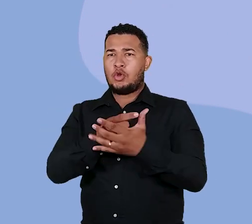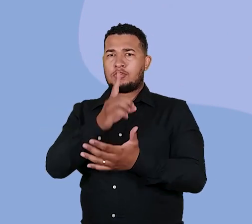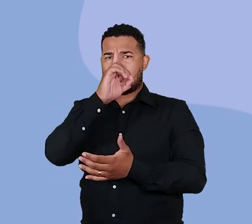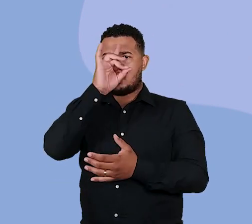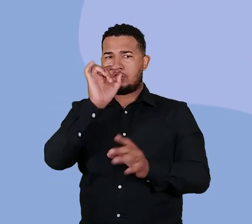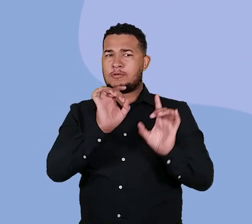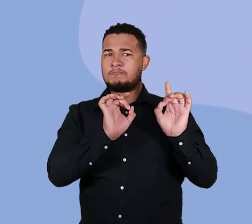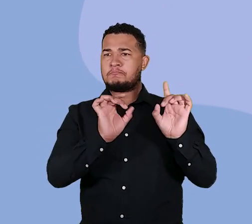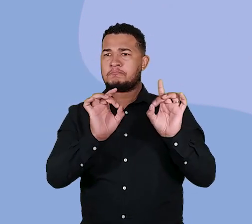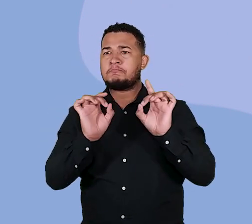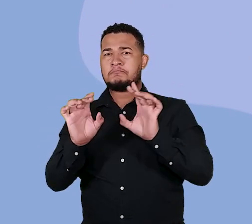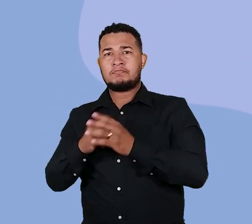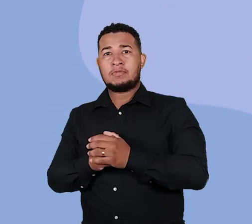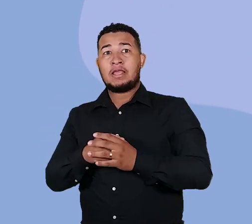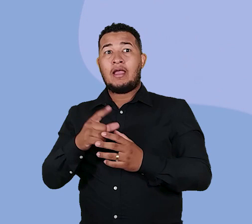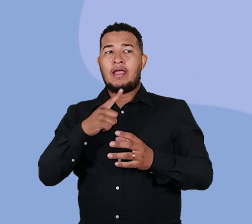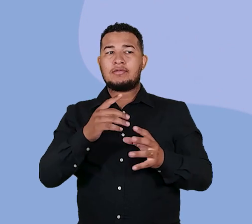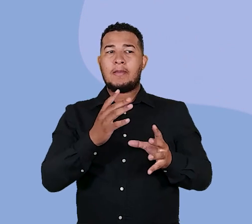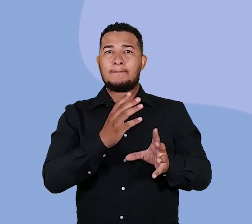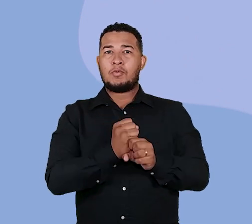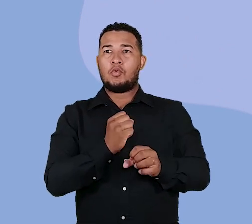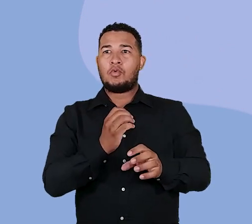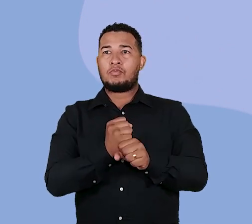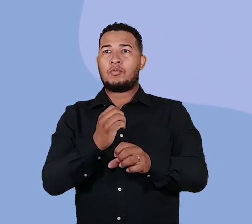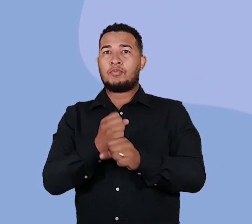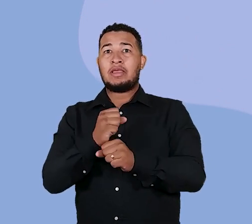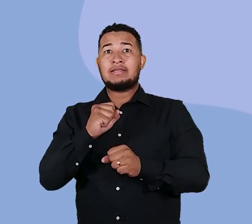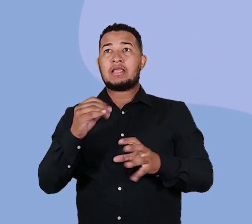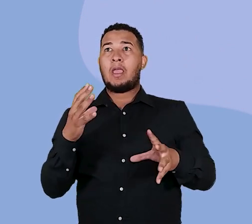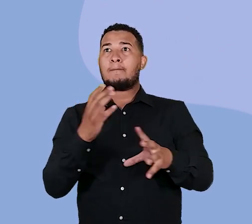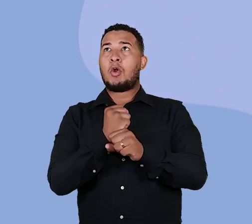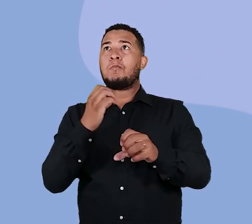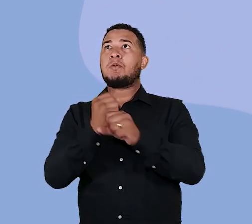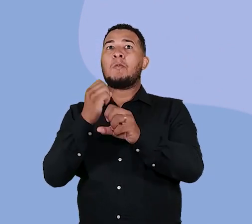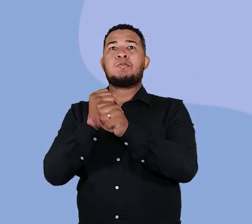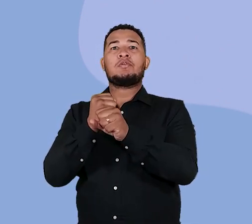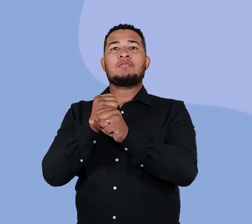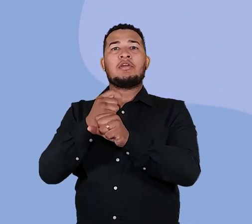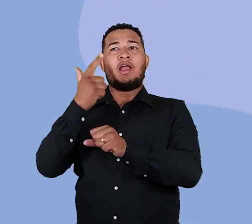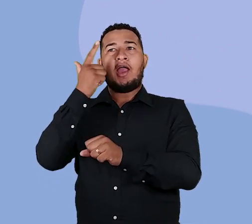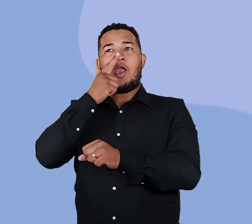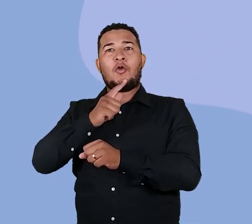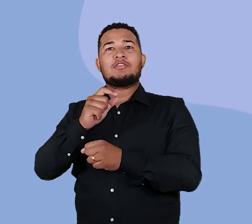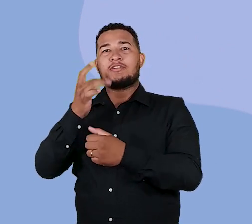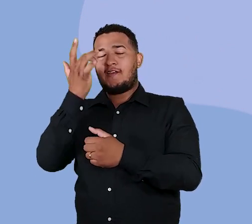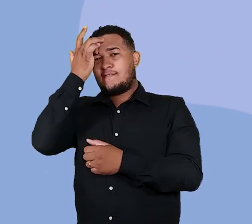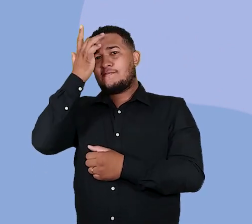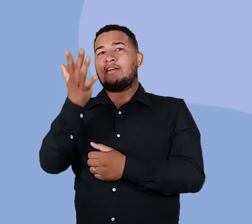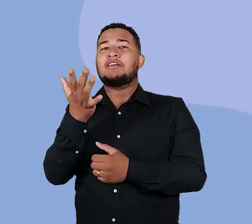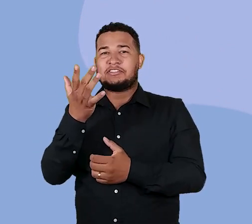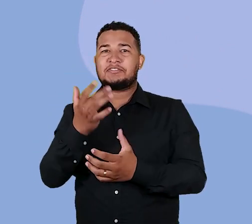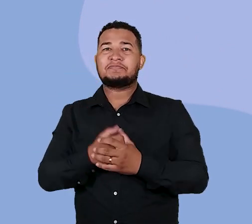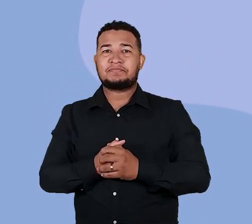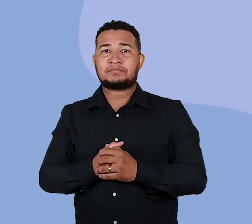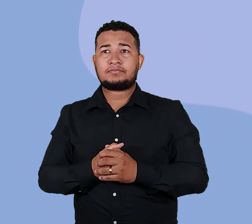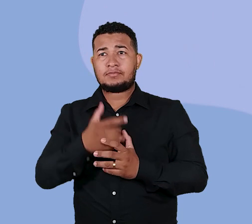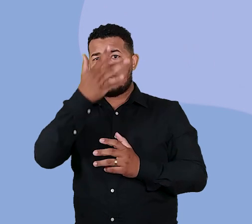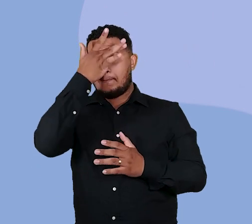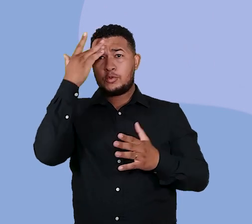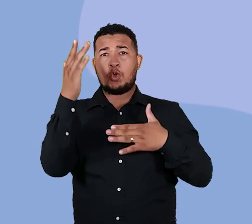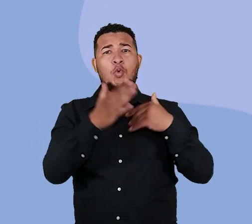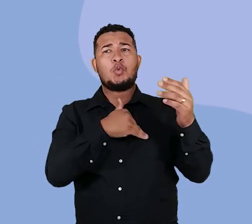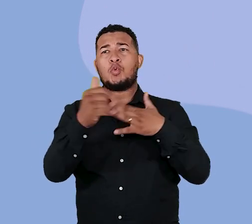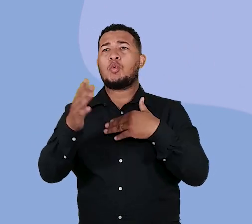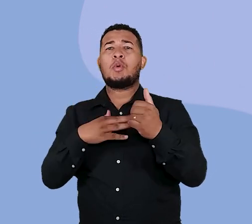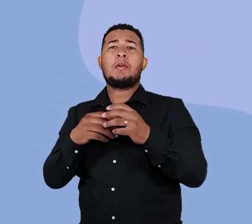dia ganham pontos e, se a pontuação dela estiver alta, ela consegue crédito fácil. Qualquer